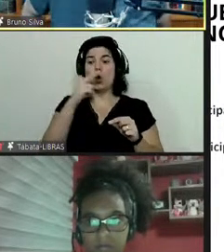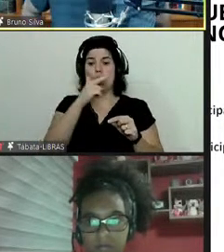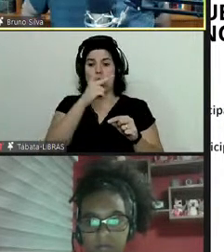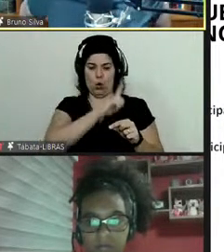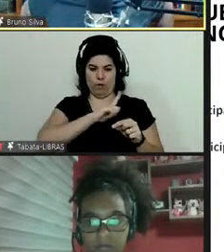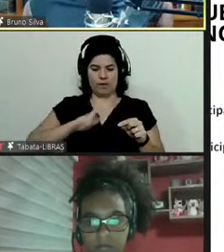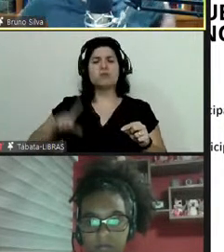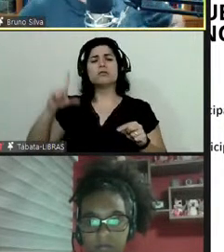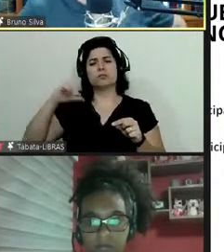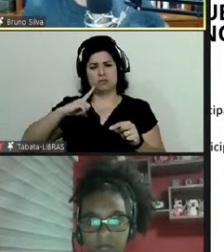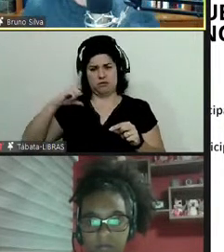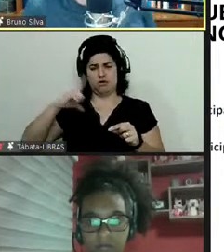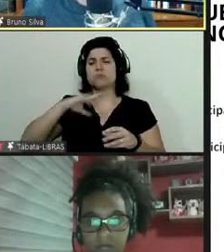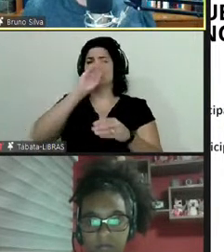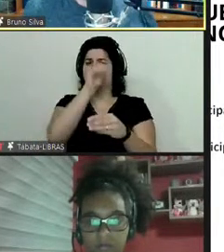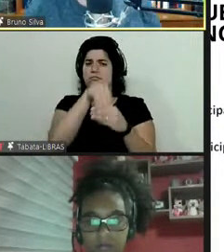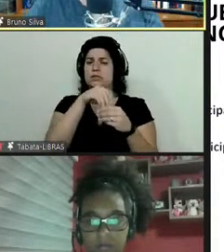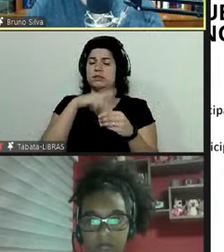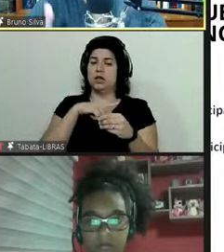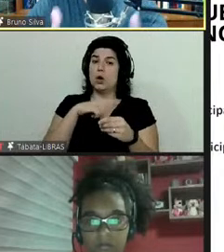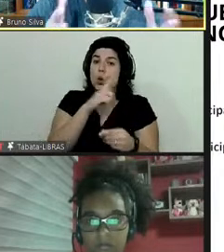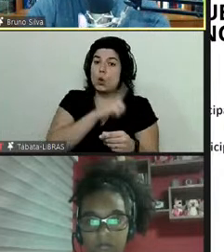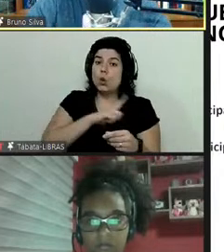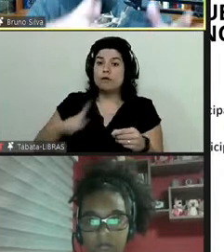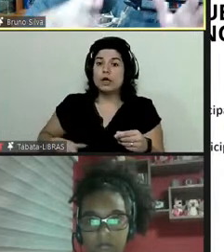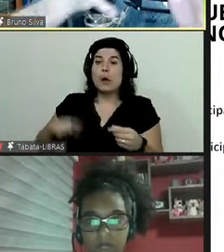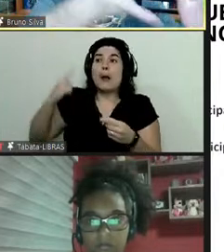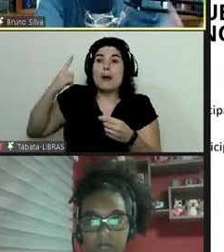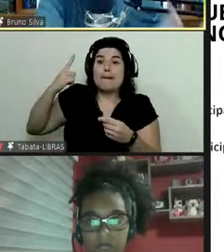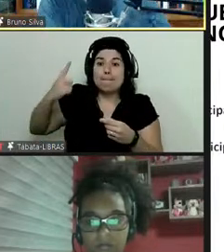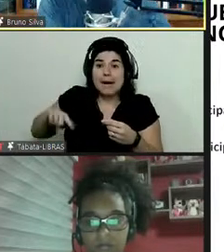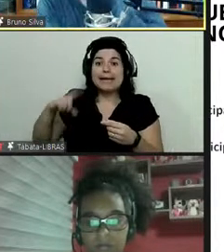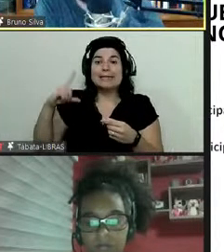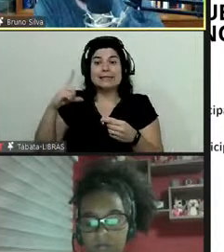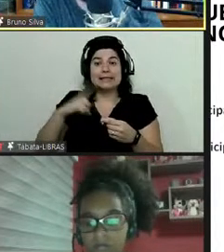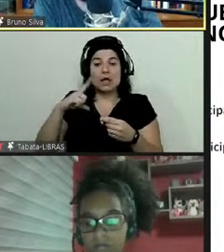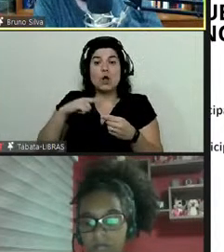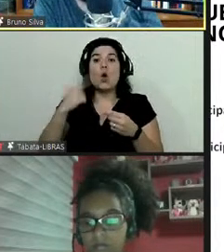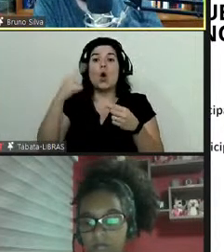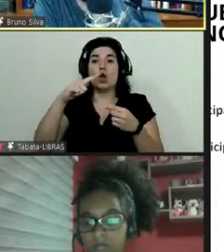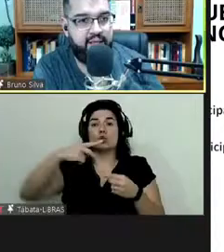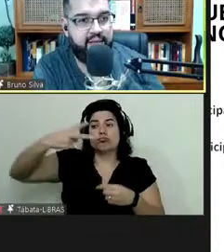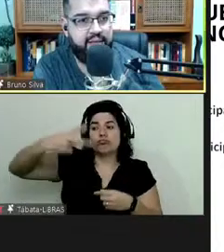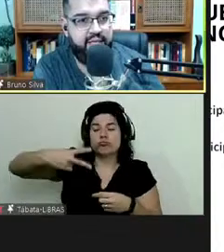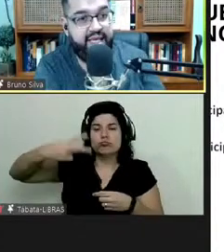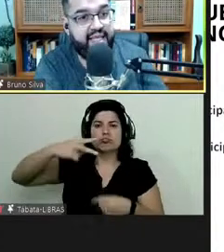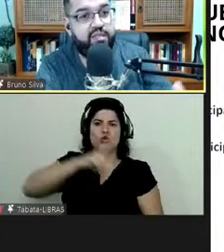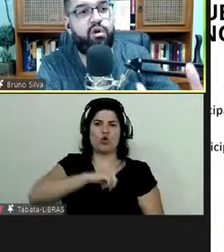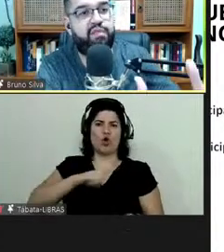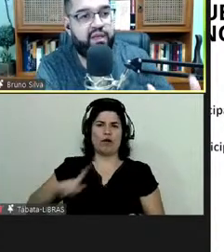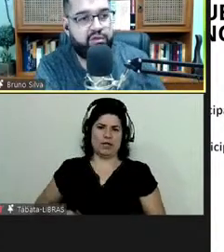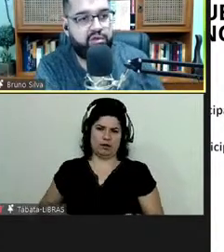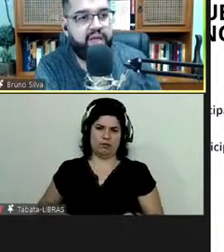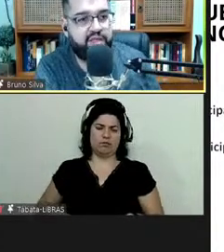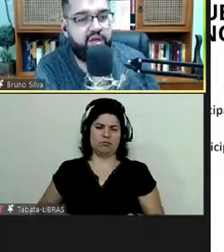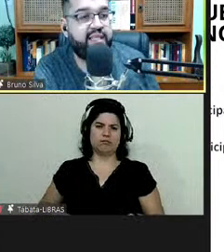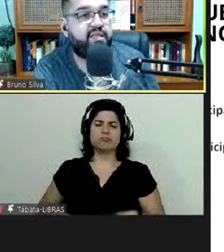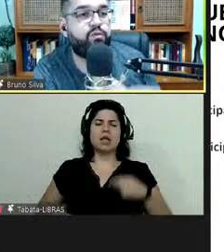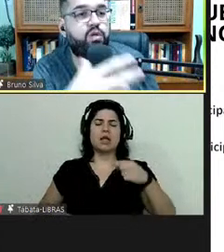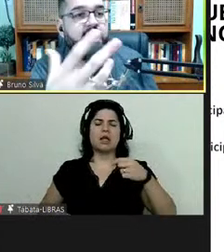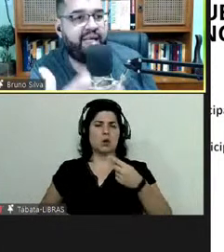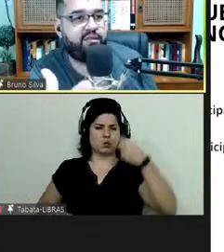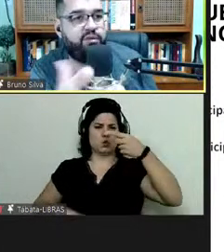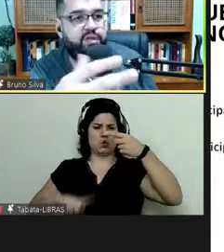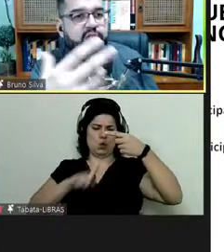governos nacionais Mas além dos governos nacionais a também governos subnacionais a Jessy os governos